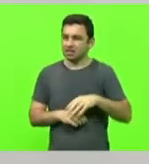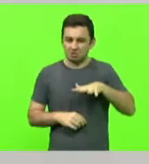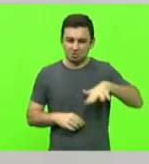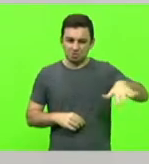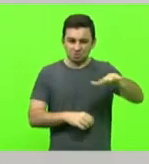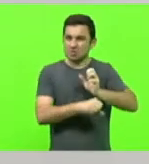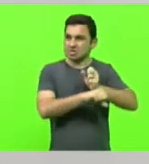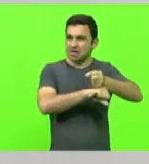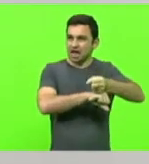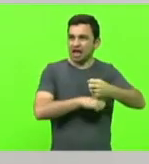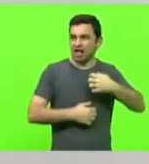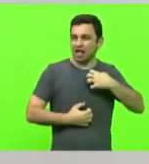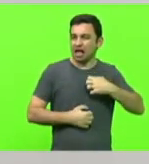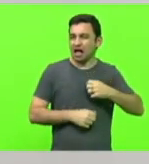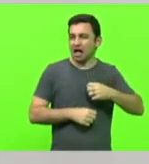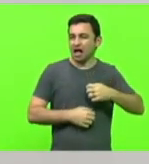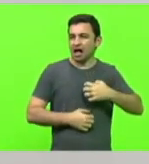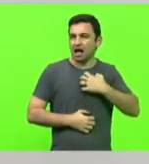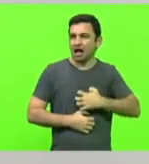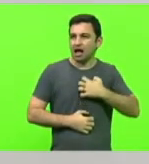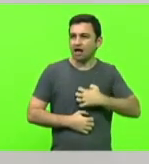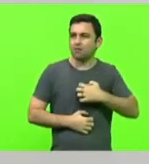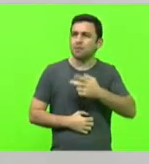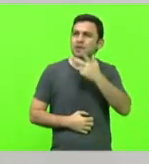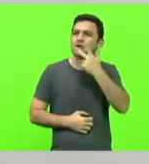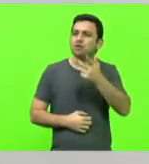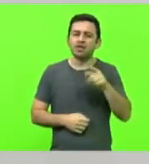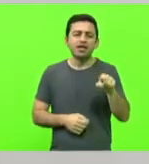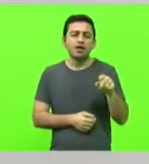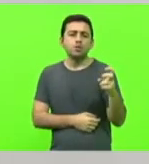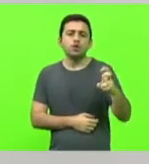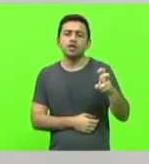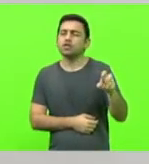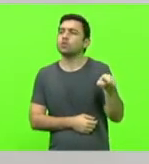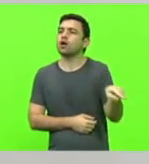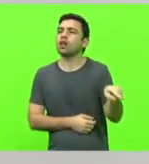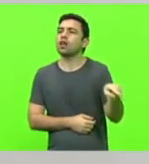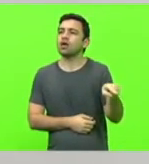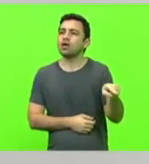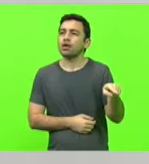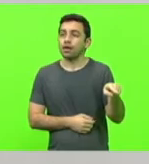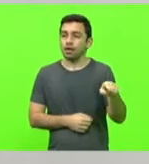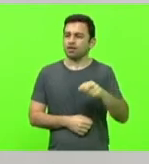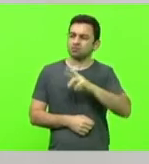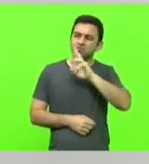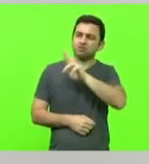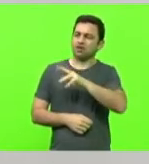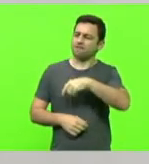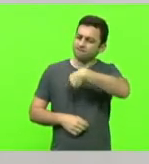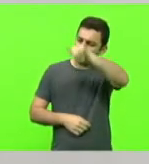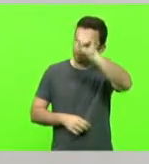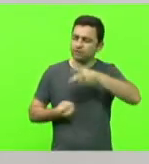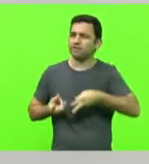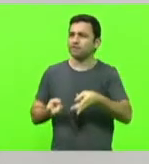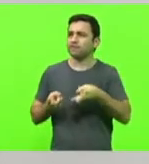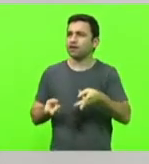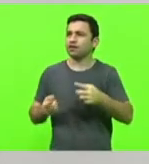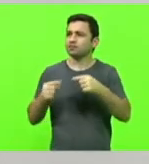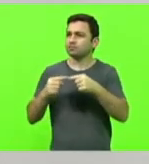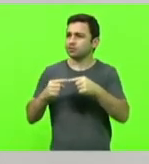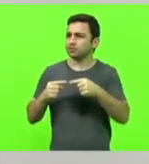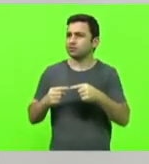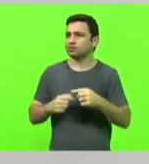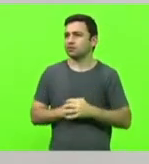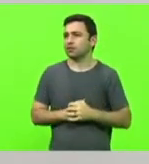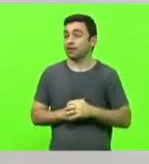para mandar para a coroa, alguém perguntava, e essa quinta parte aí? E o sujeito respondia, isso vai para o quinto dos infernos, que respondia a